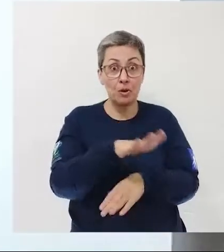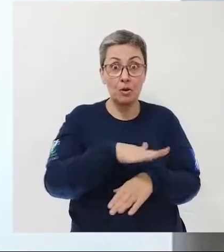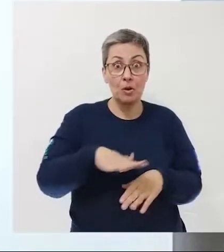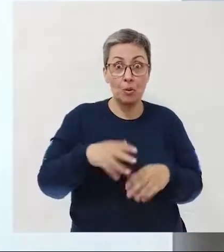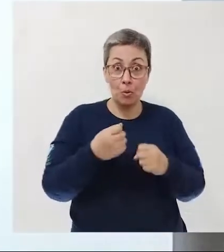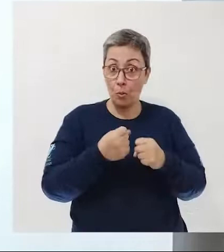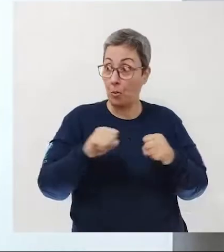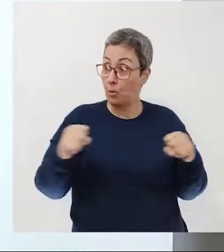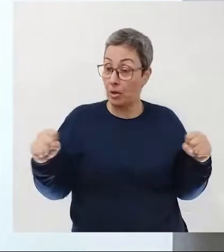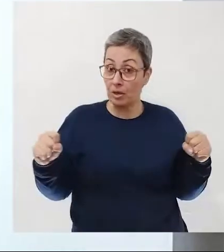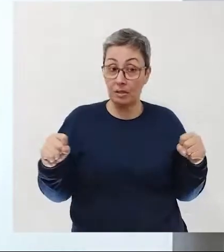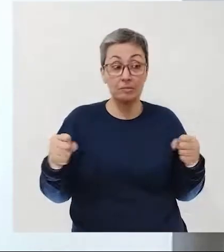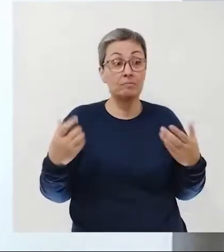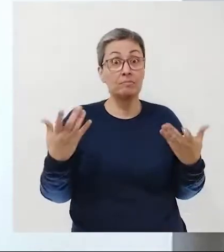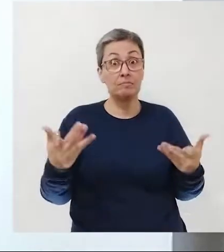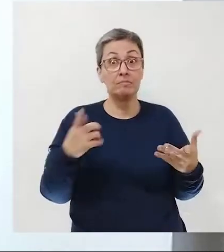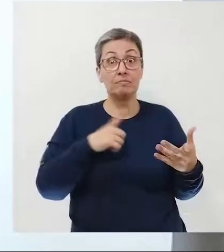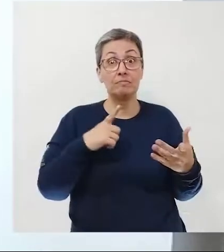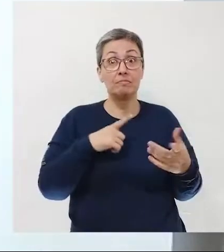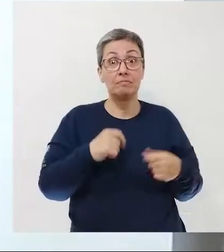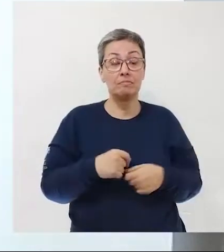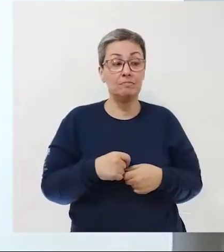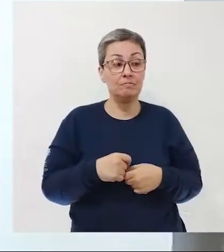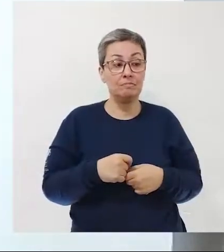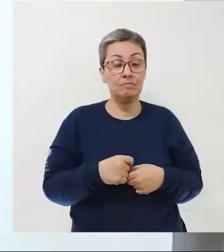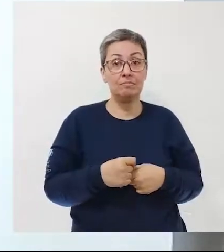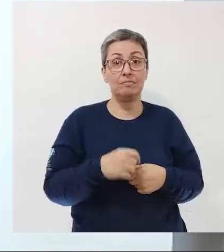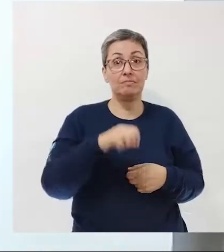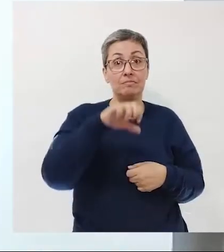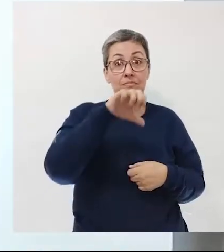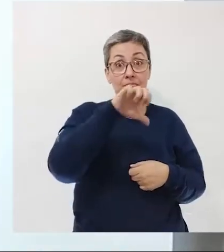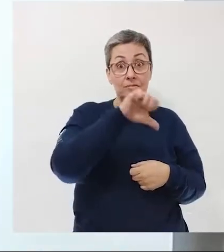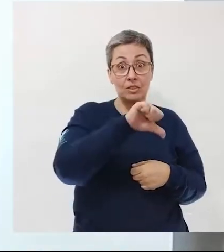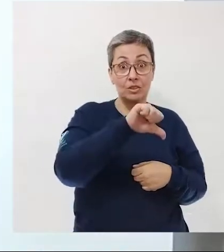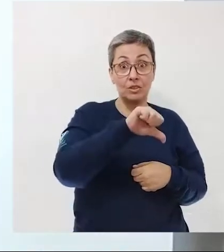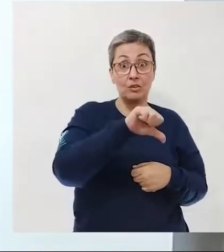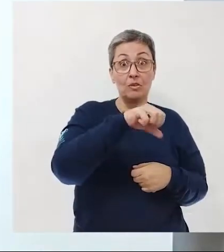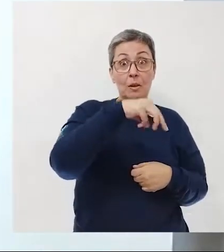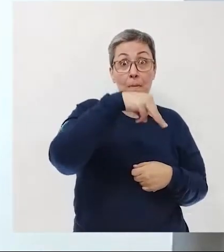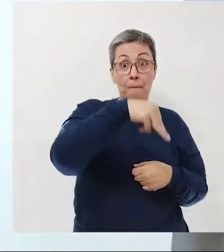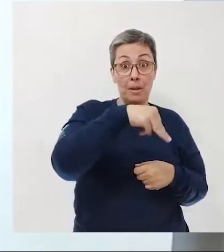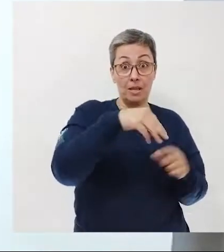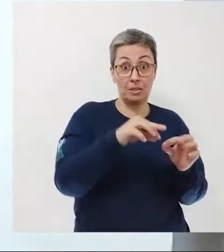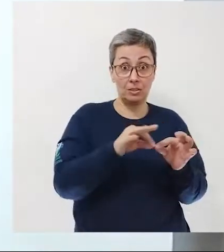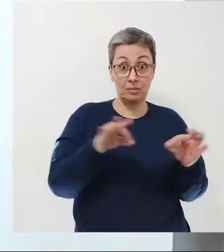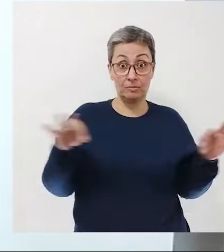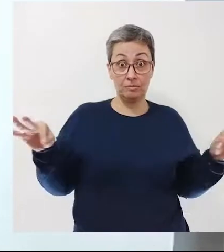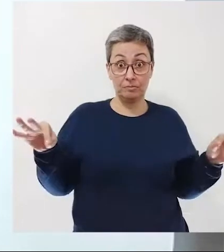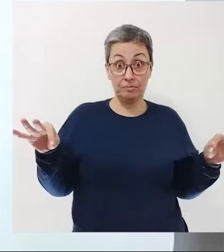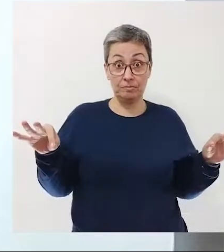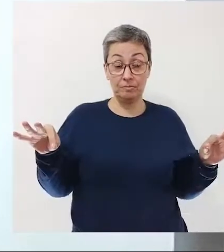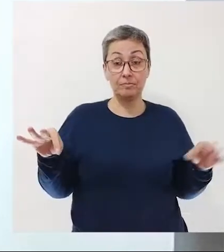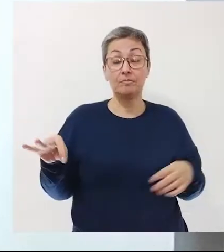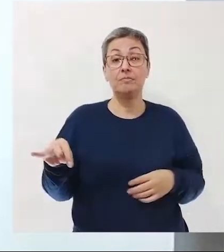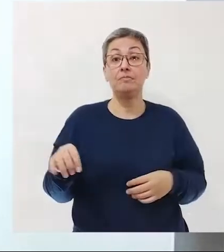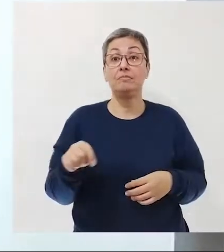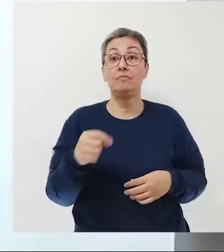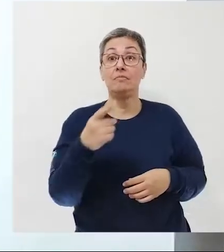área é tão grande, que ela tem 9 metros de largura